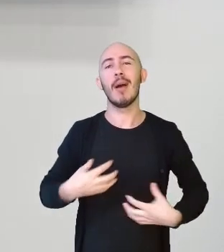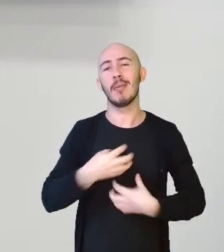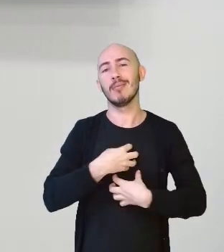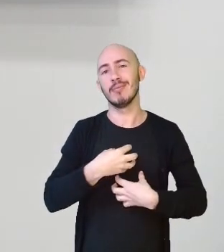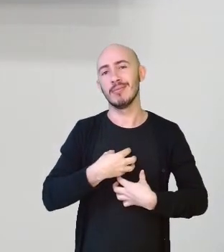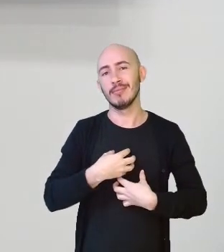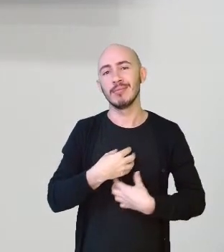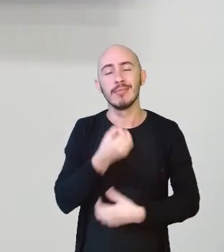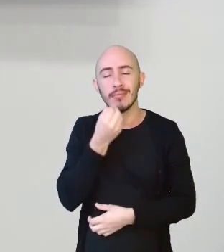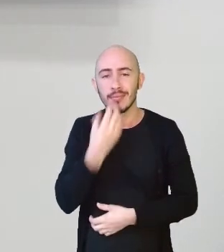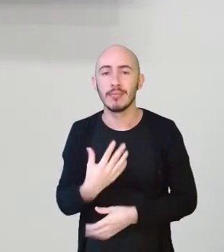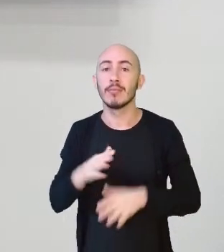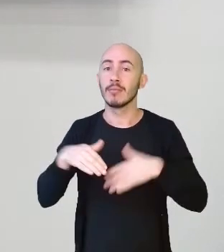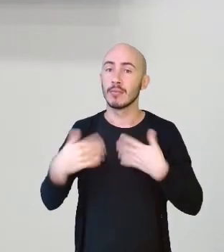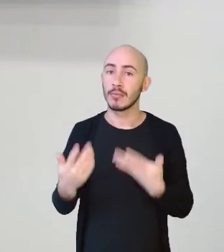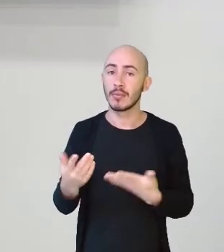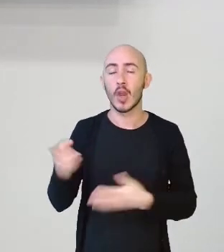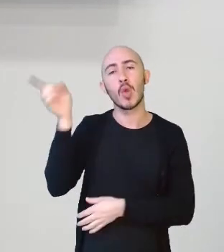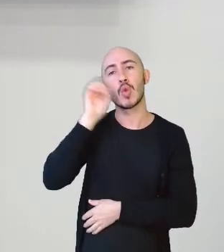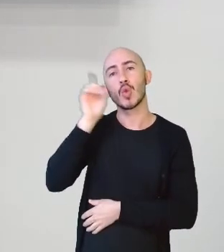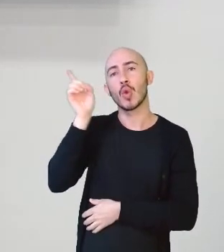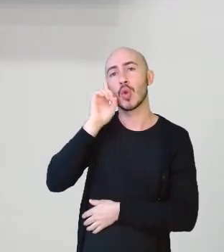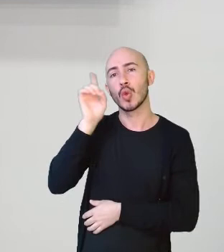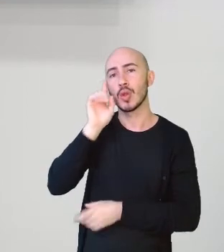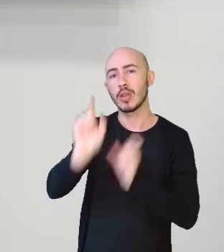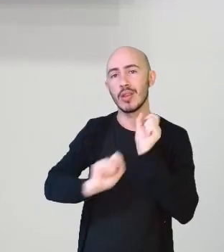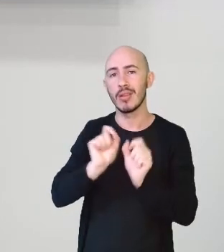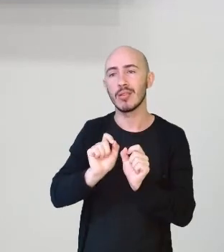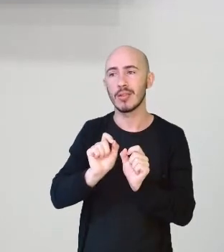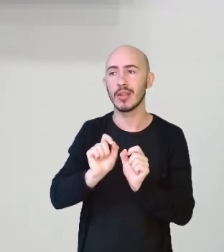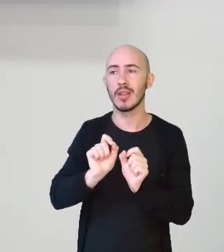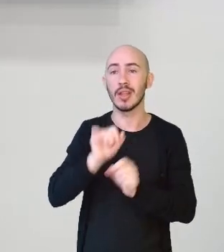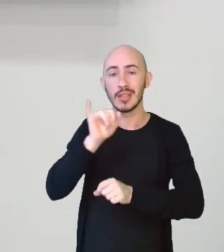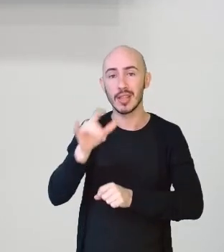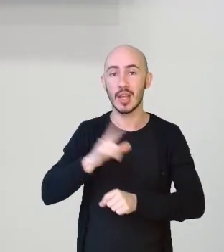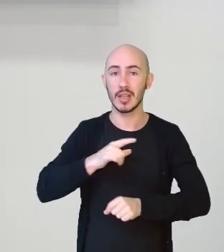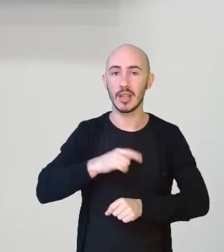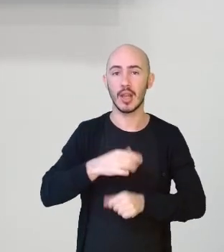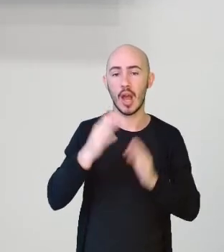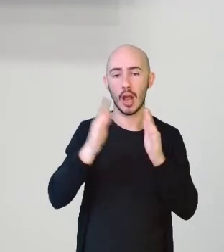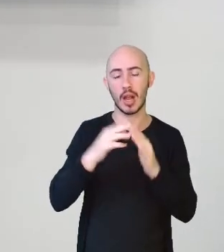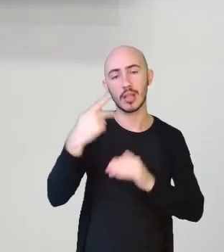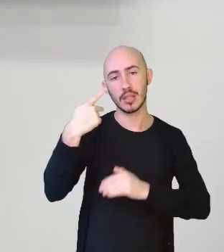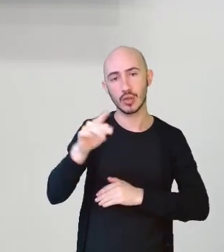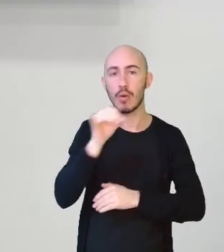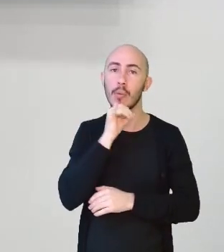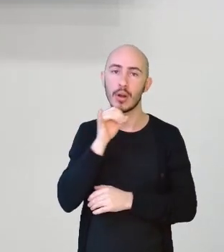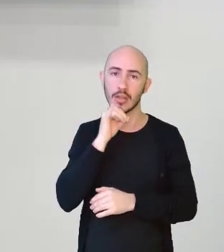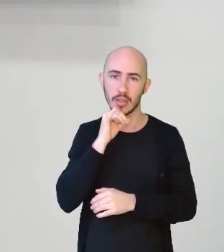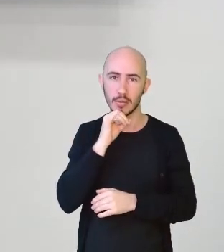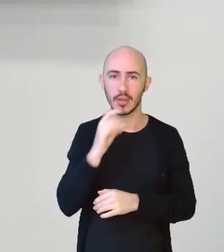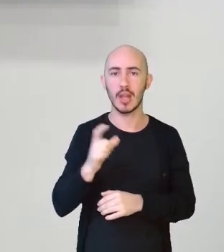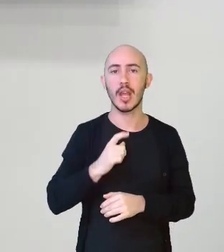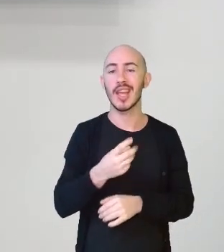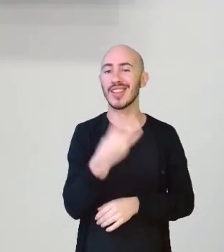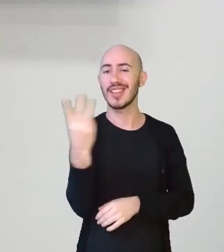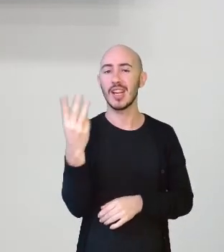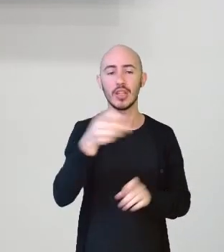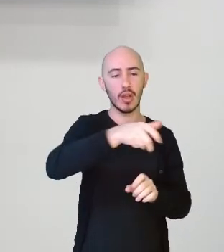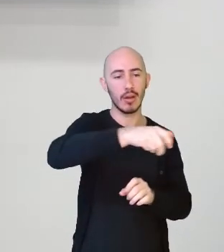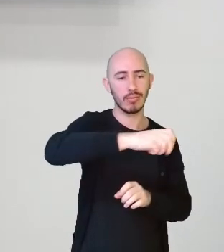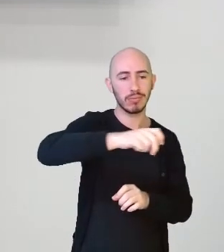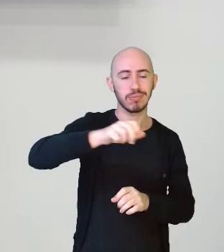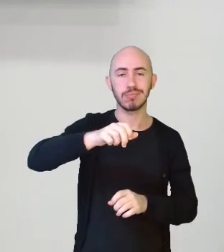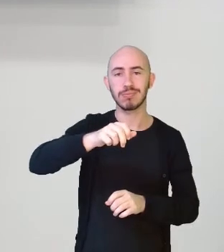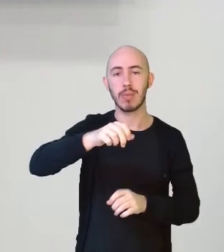litros desperdiçados diariamente. Imagine se na sua casa tiver 3 torneiras, as 3 estiverem assim. Na minha casa tem